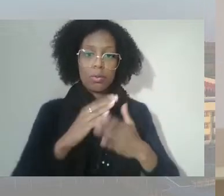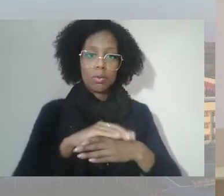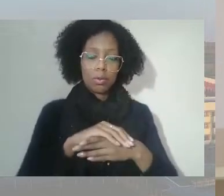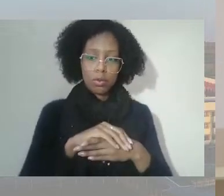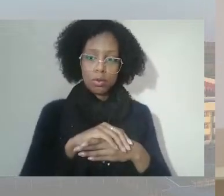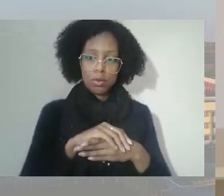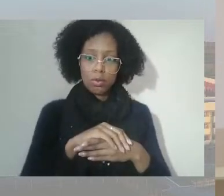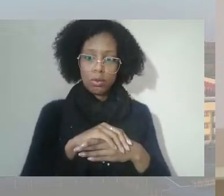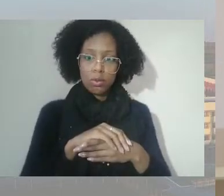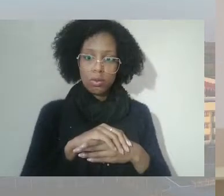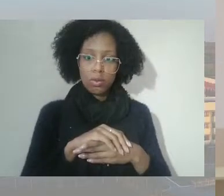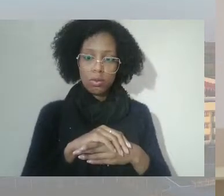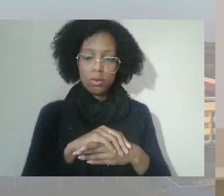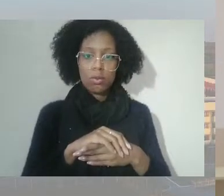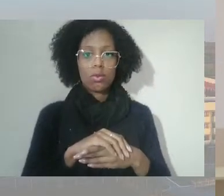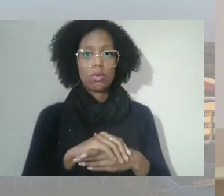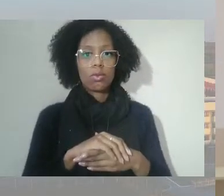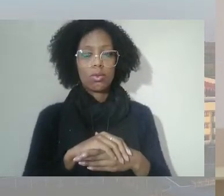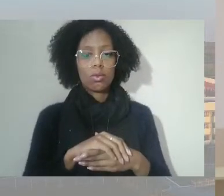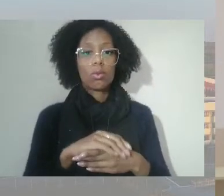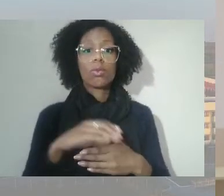Cássio, por favor, Cássio.